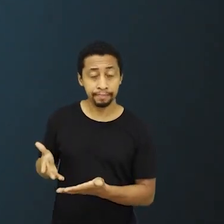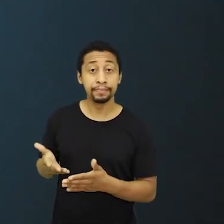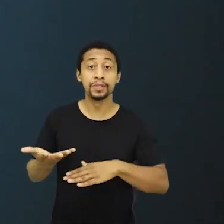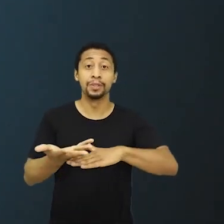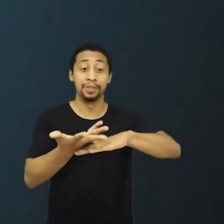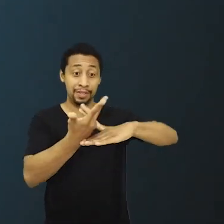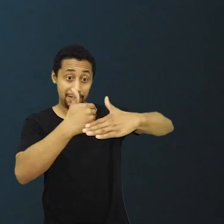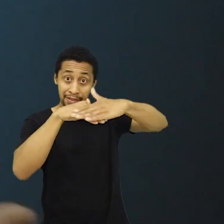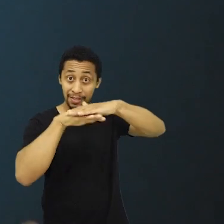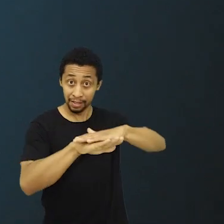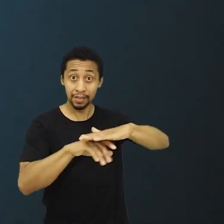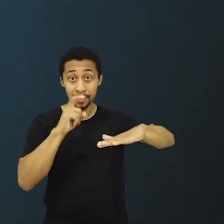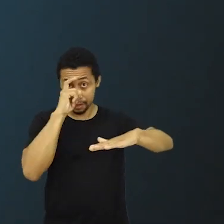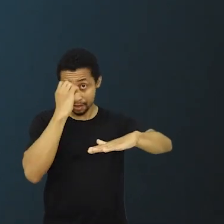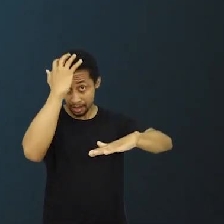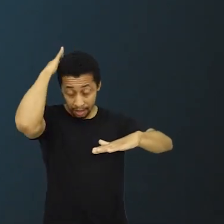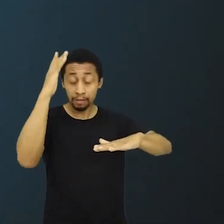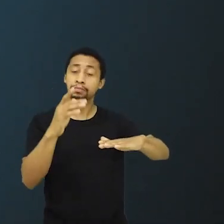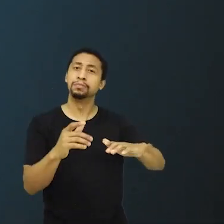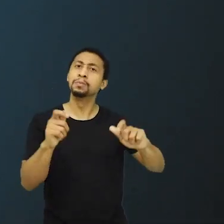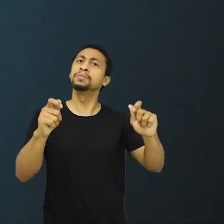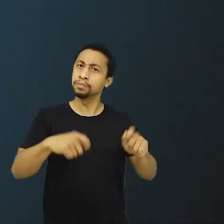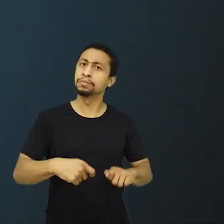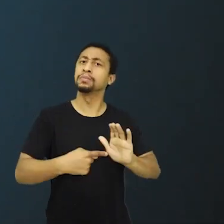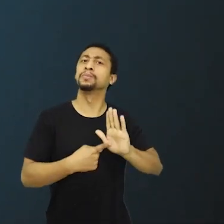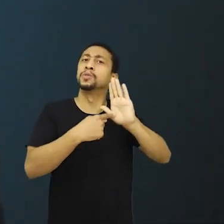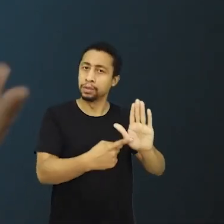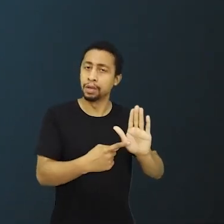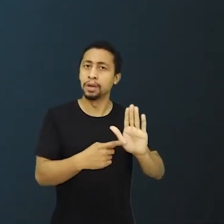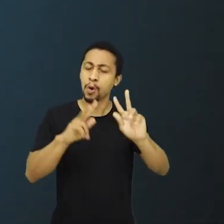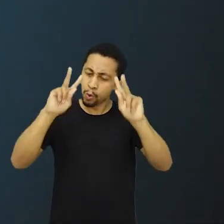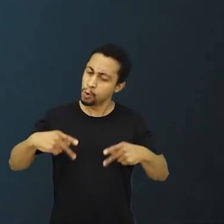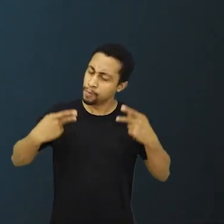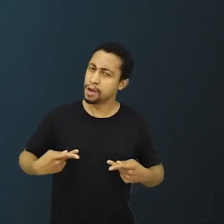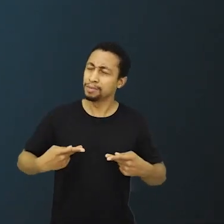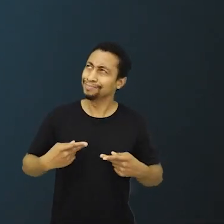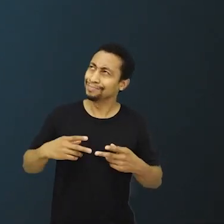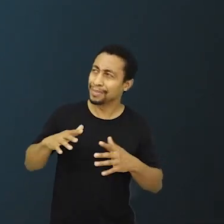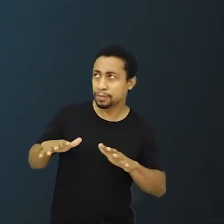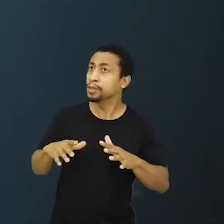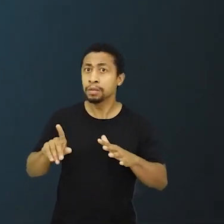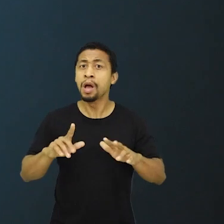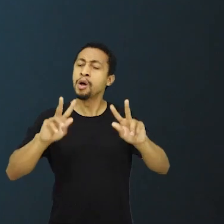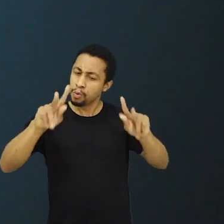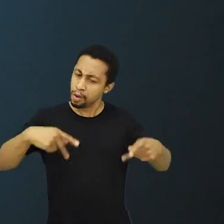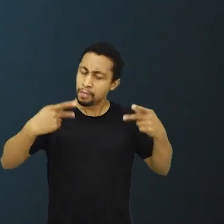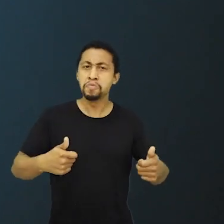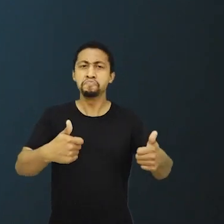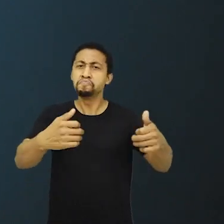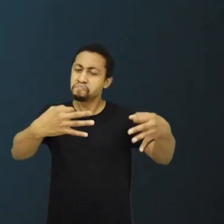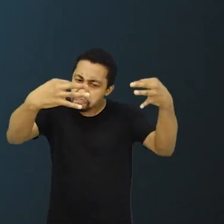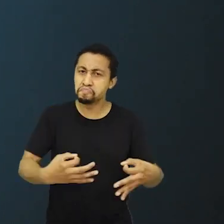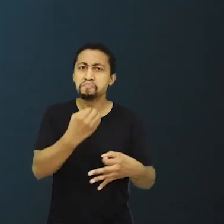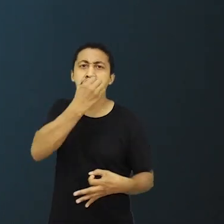e permite o que eu disse, uma certa humanização, uma boa humanização da figura, para que não fique a imagem